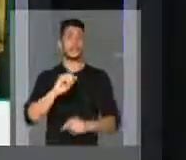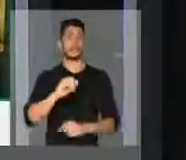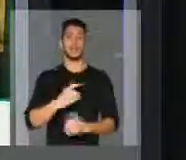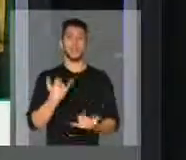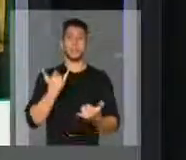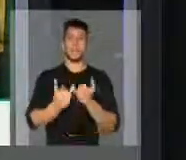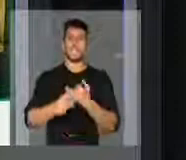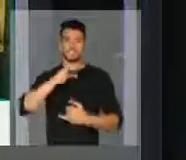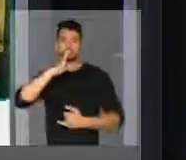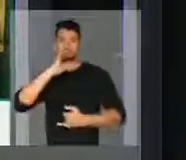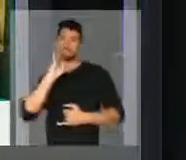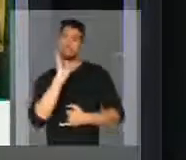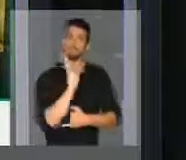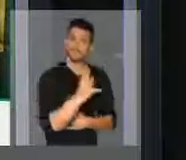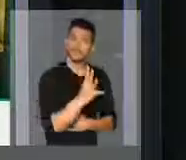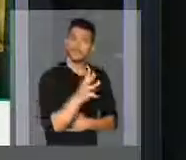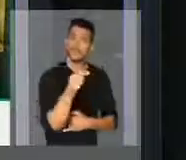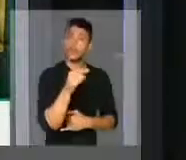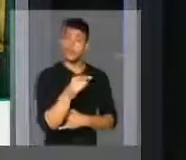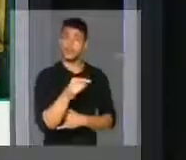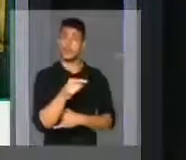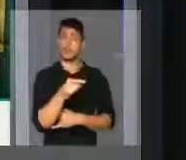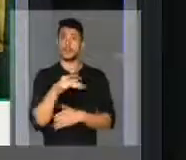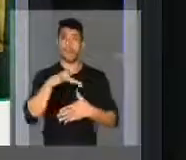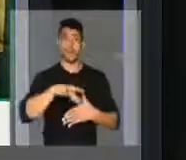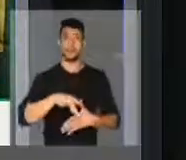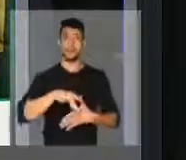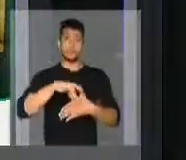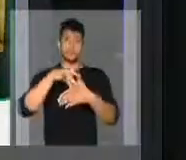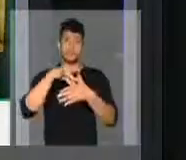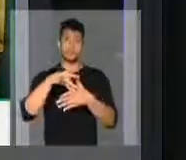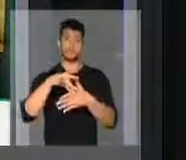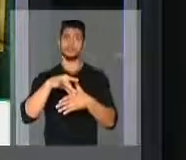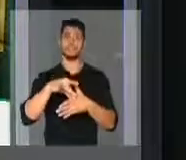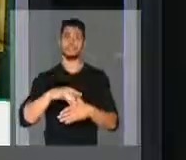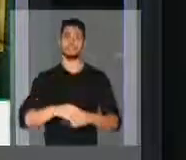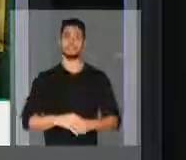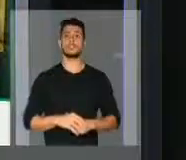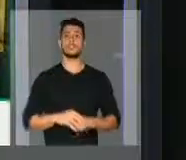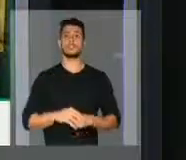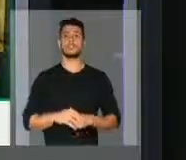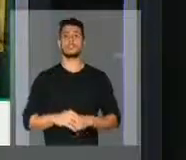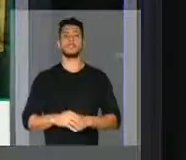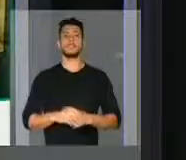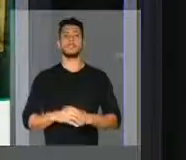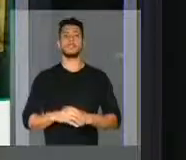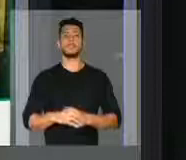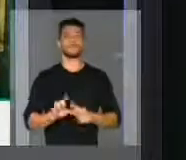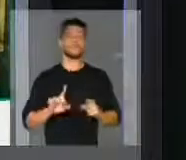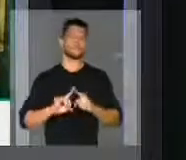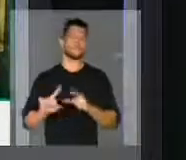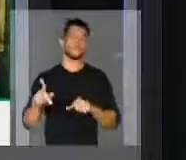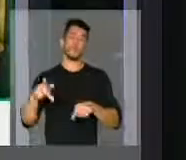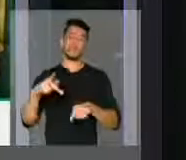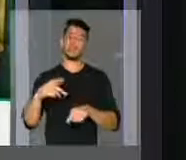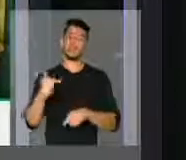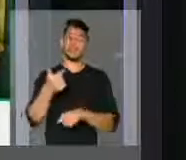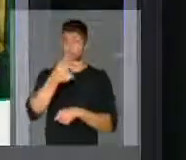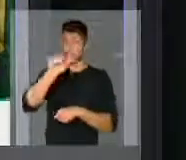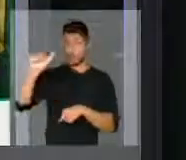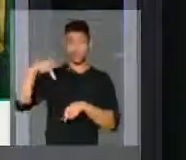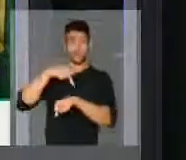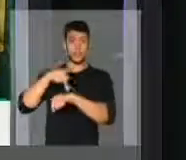muito direta a uma autoridade da República, e que isso em país nenhum do mundo